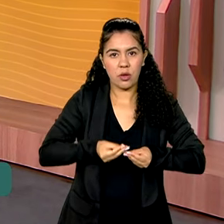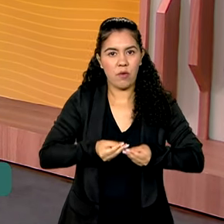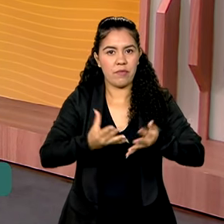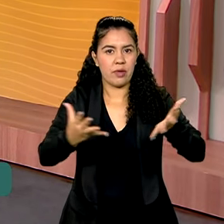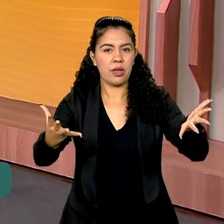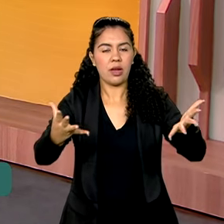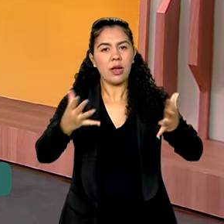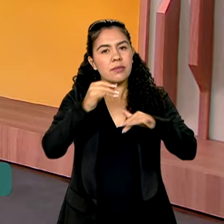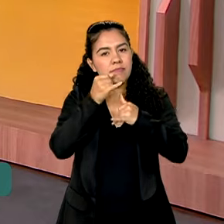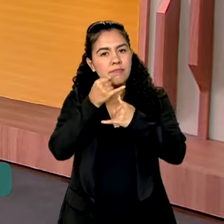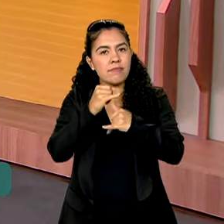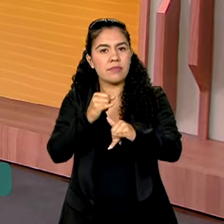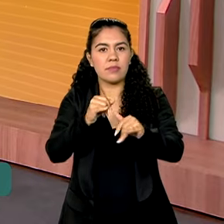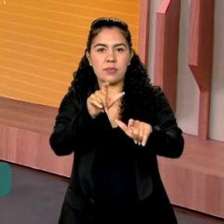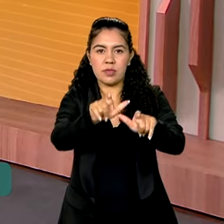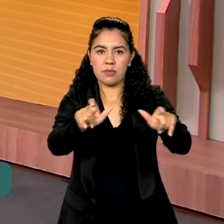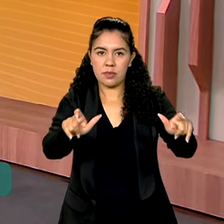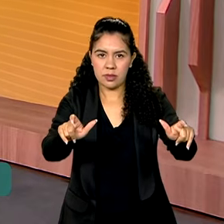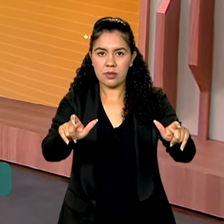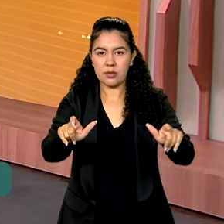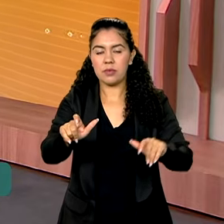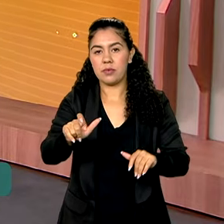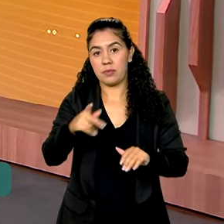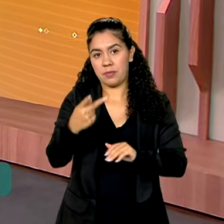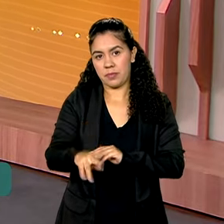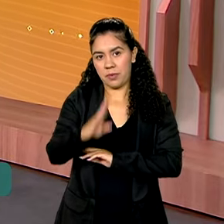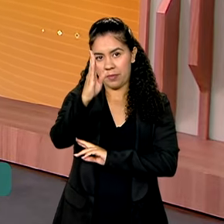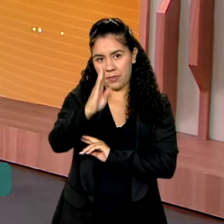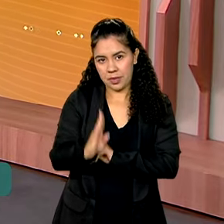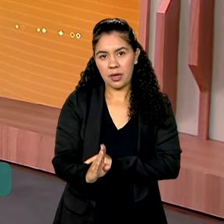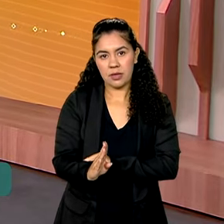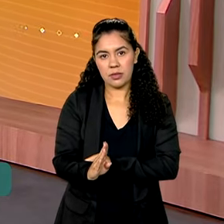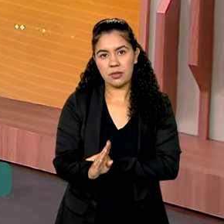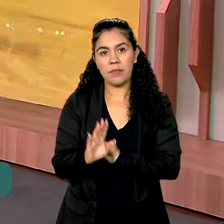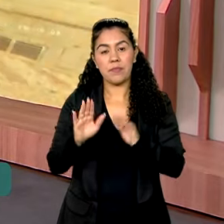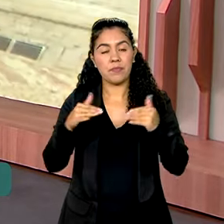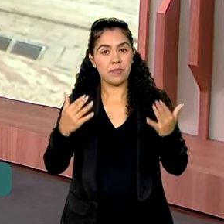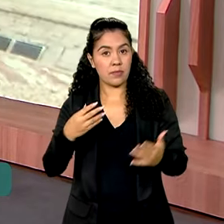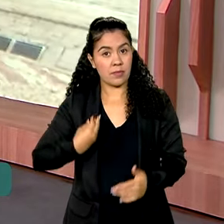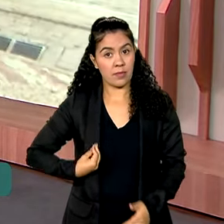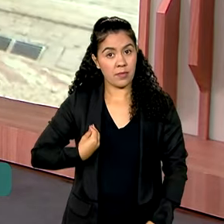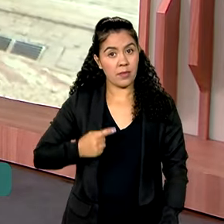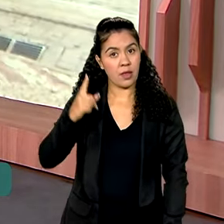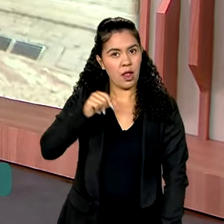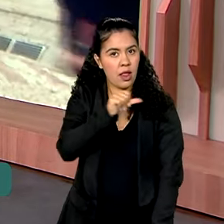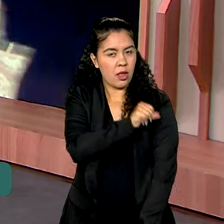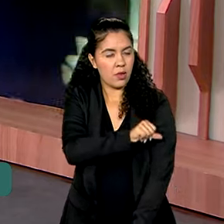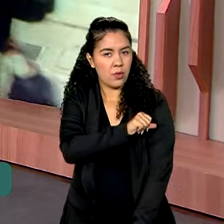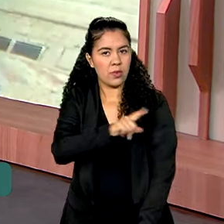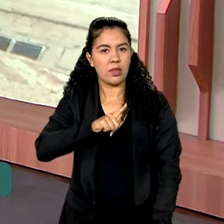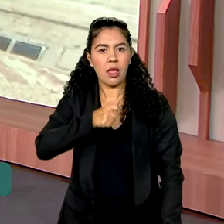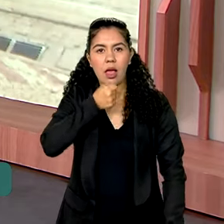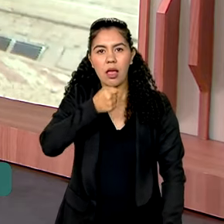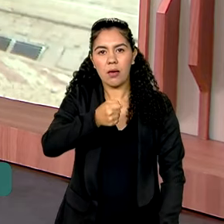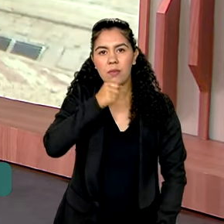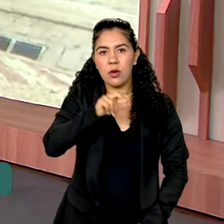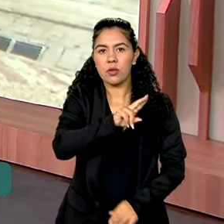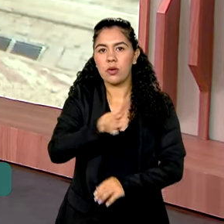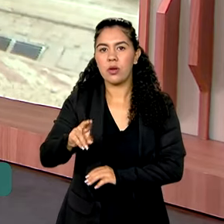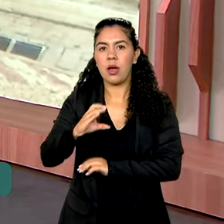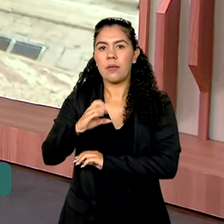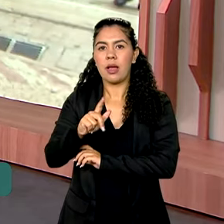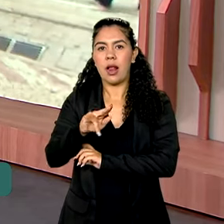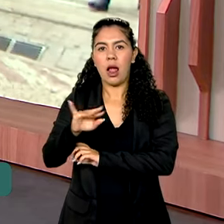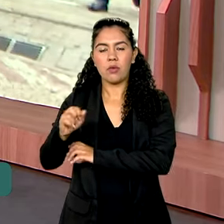elétrica e 100% a 100% das casas brasileiras. E aí, ao vivo do Rio de Janeiro, a nossa Cláudia Boiunga